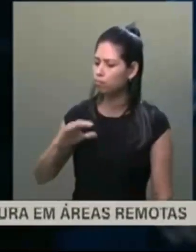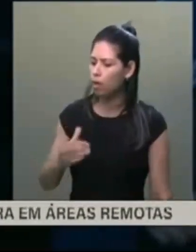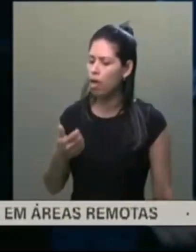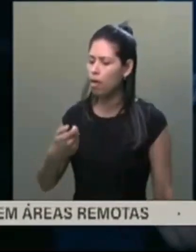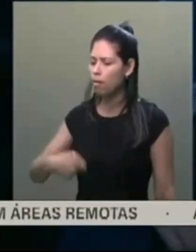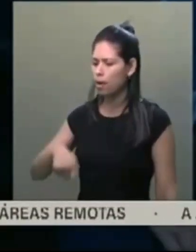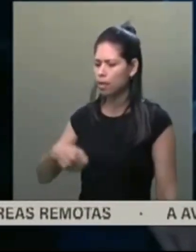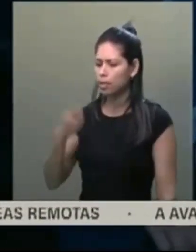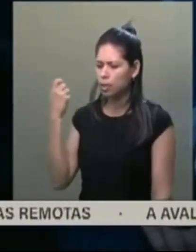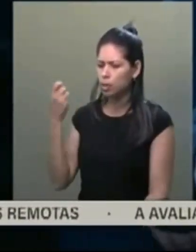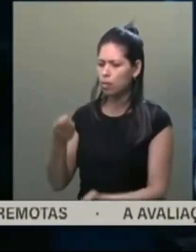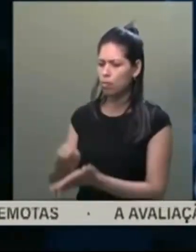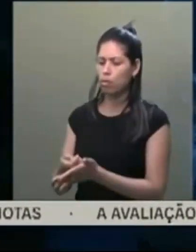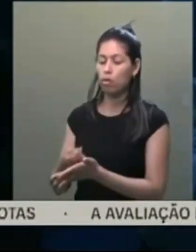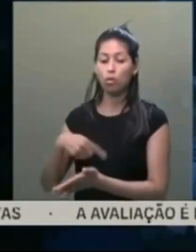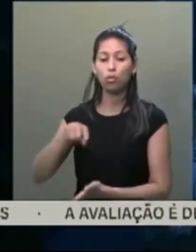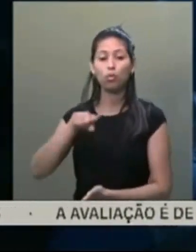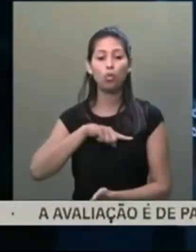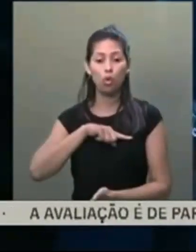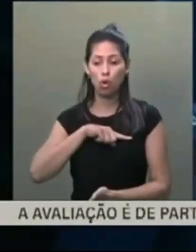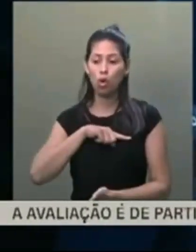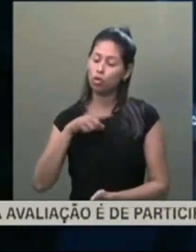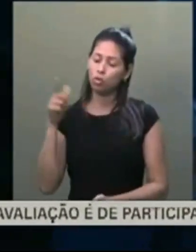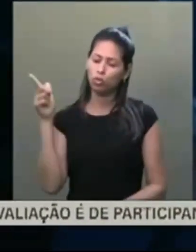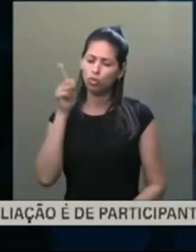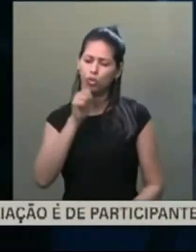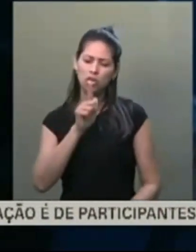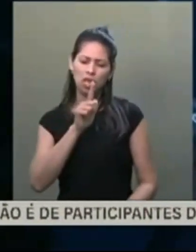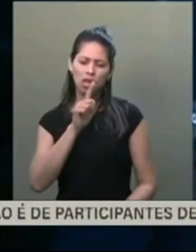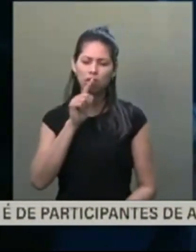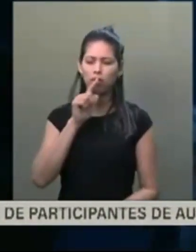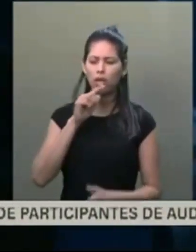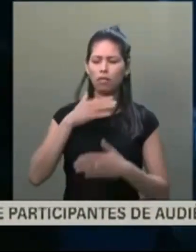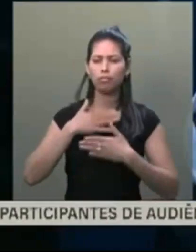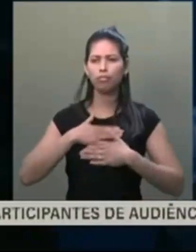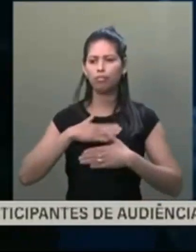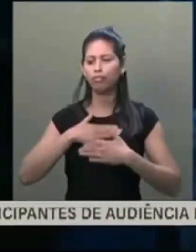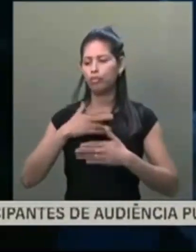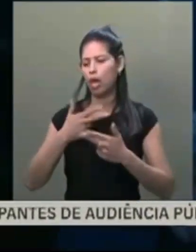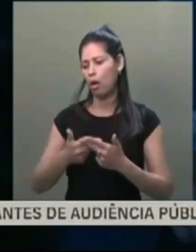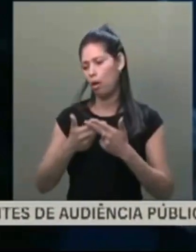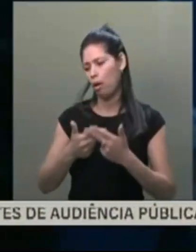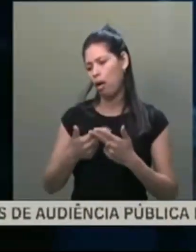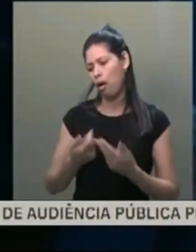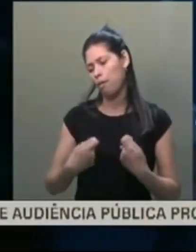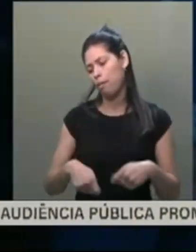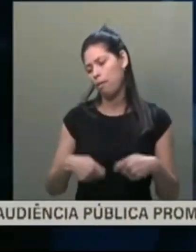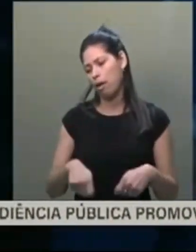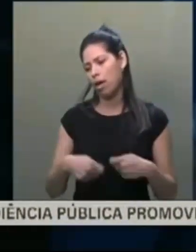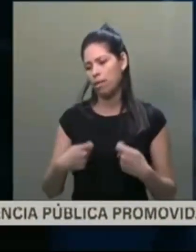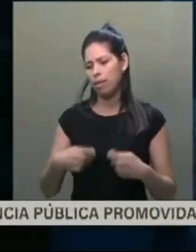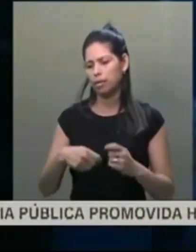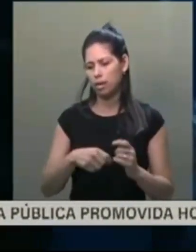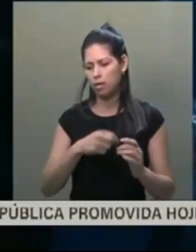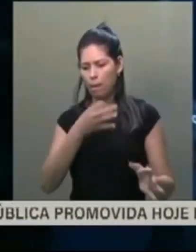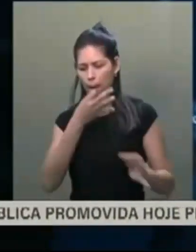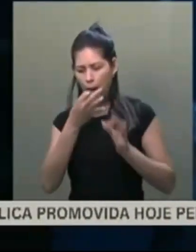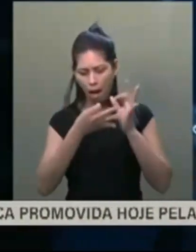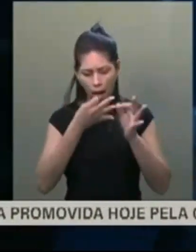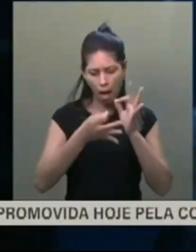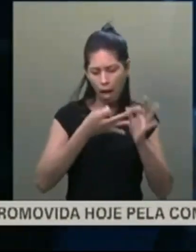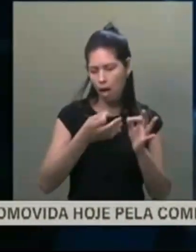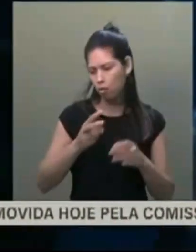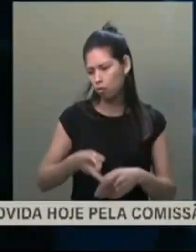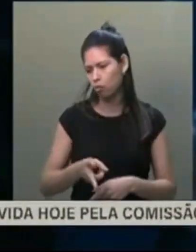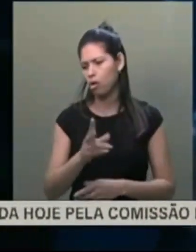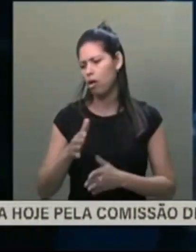que nós baixemos um pouco a temperatura das hostilidades recíprocas e